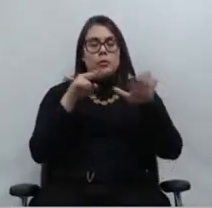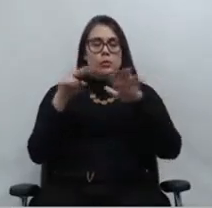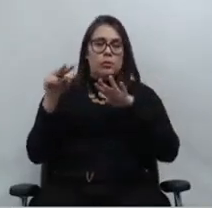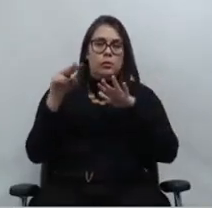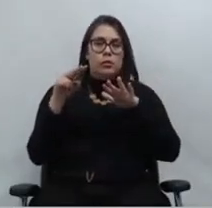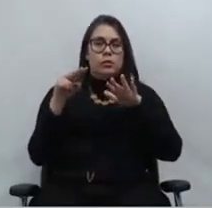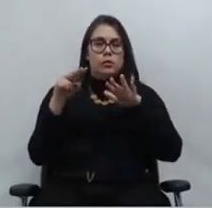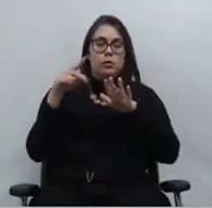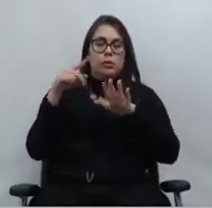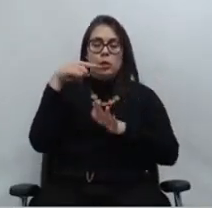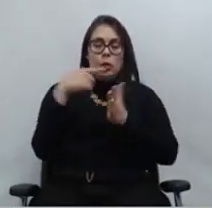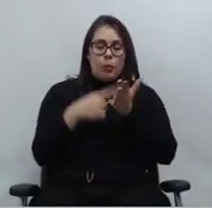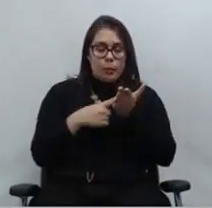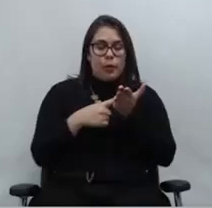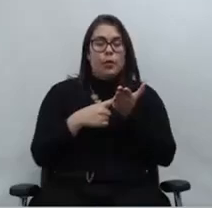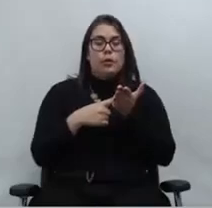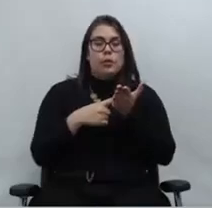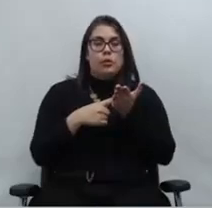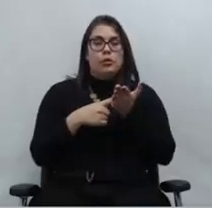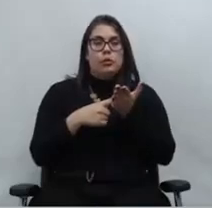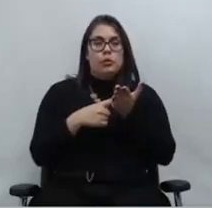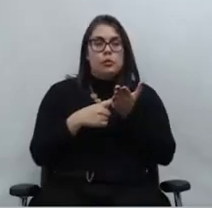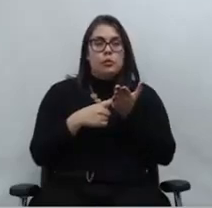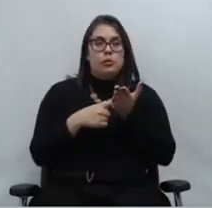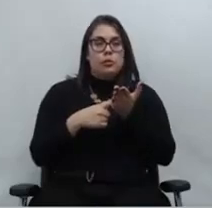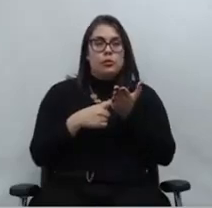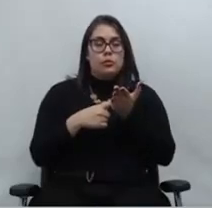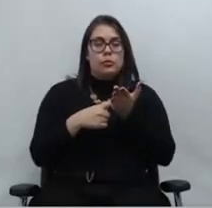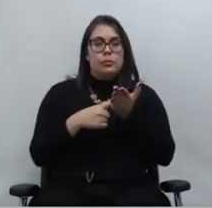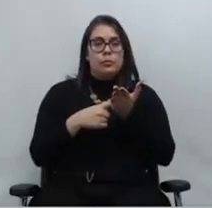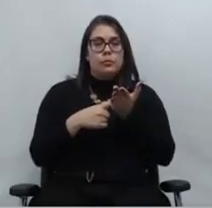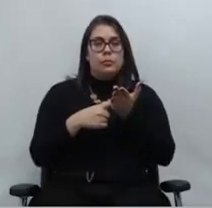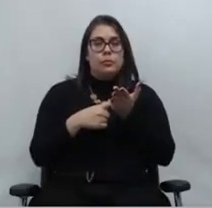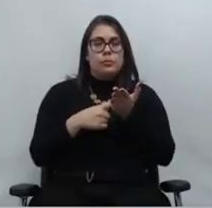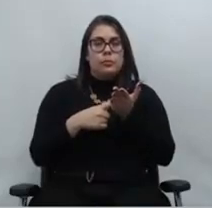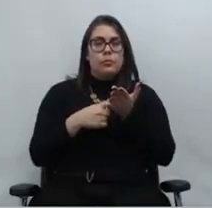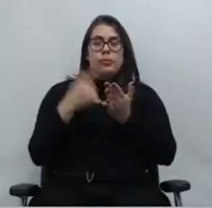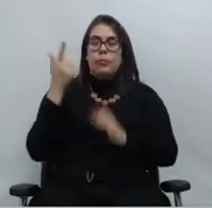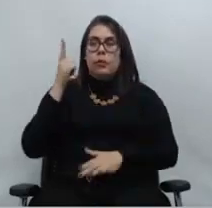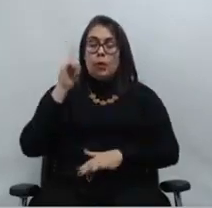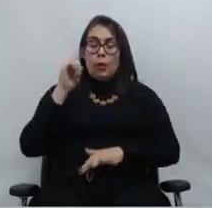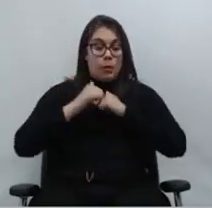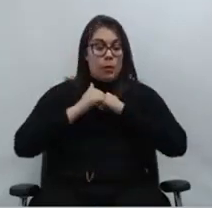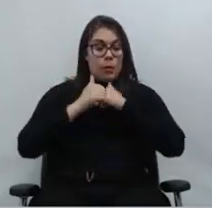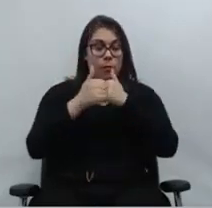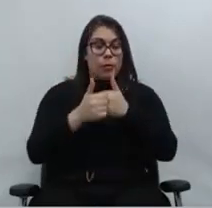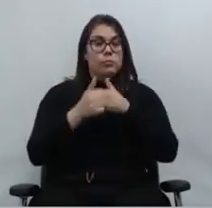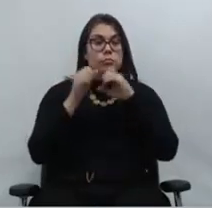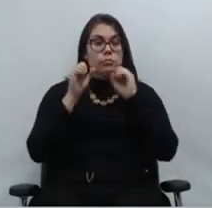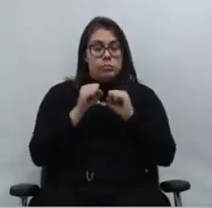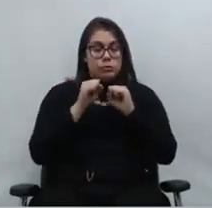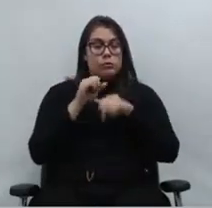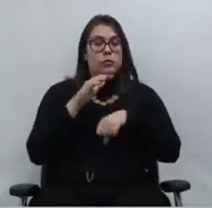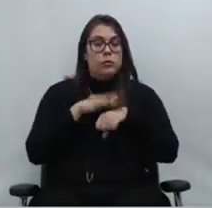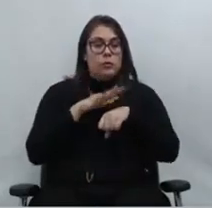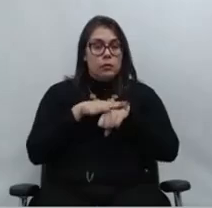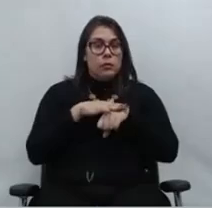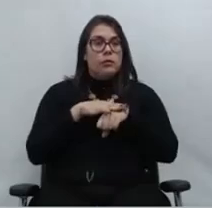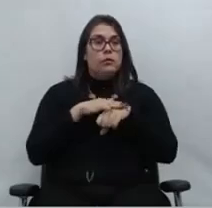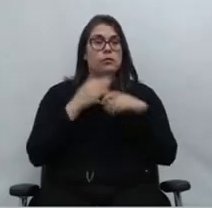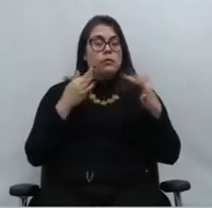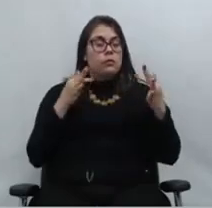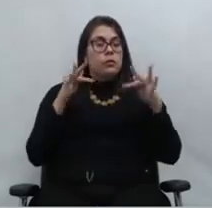temos agendado, né, fora qualquer outro encaminhamento que possamos fazer no decorrer do final de semana